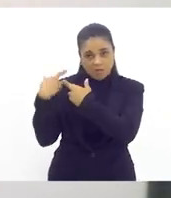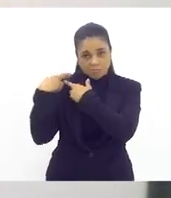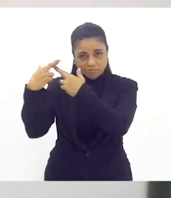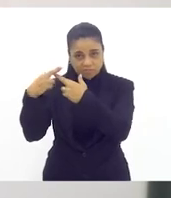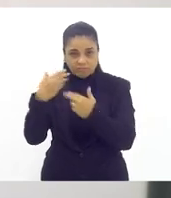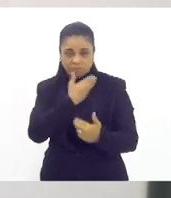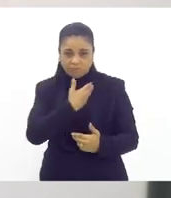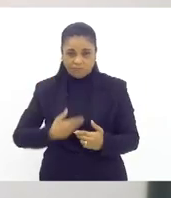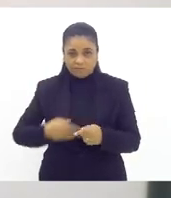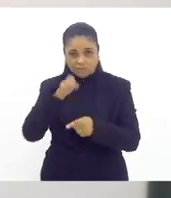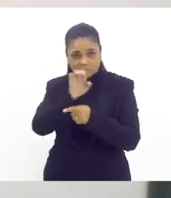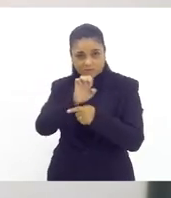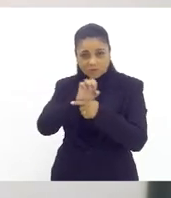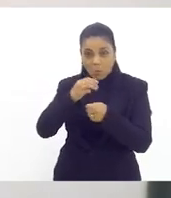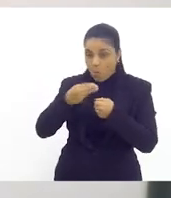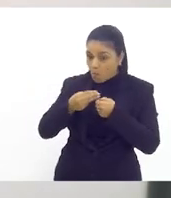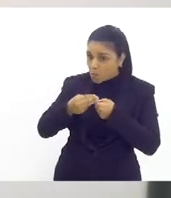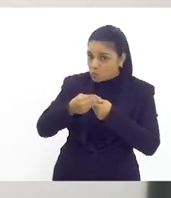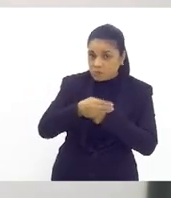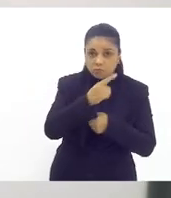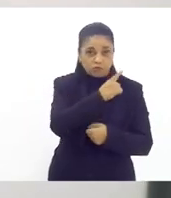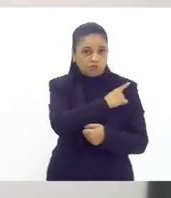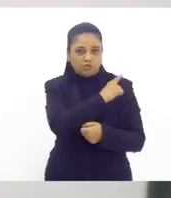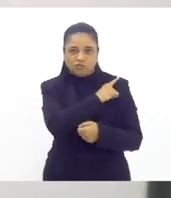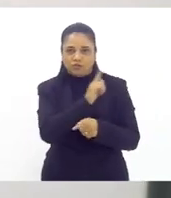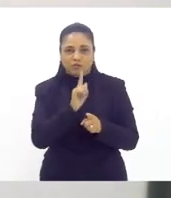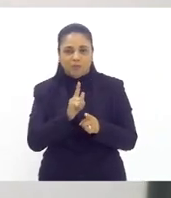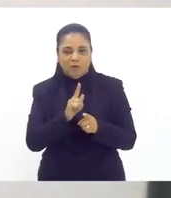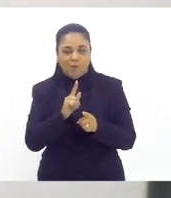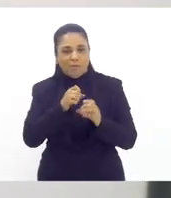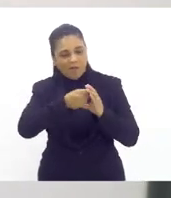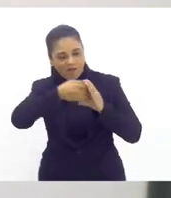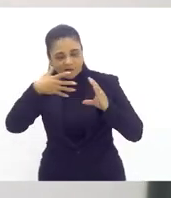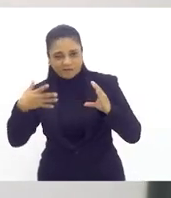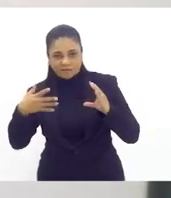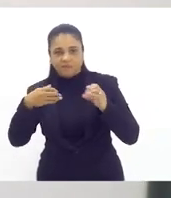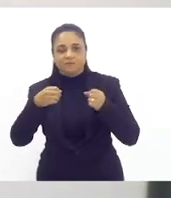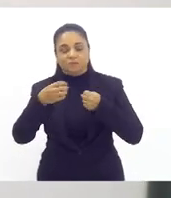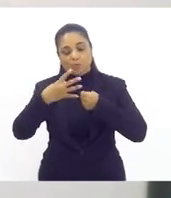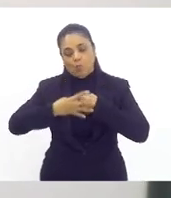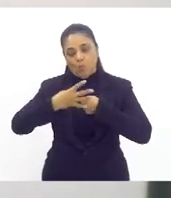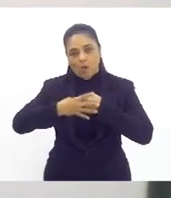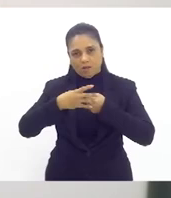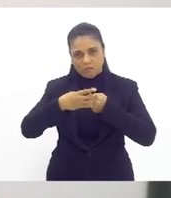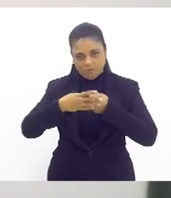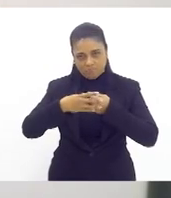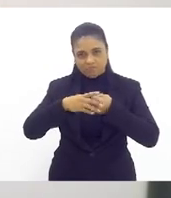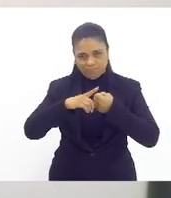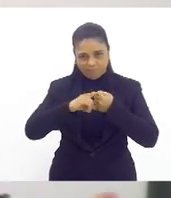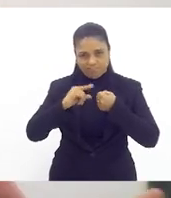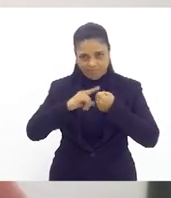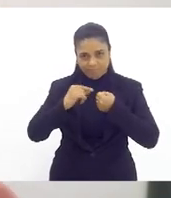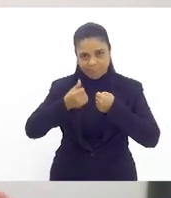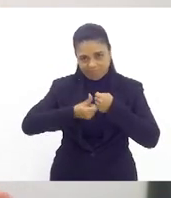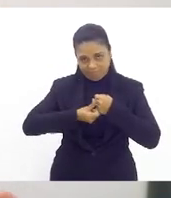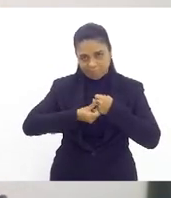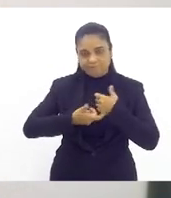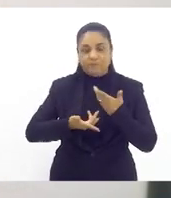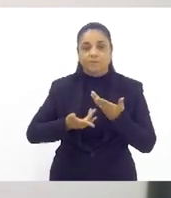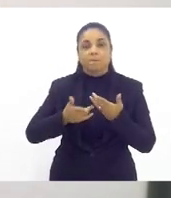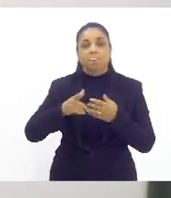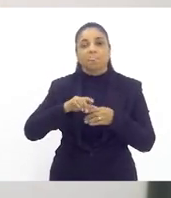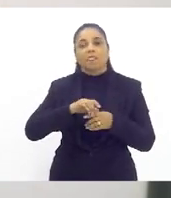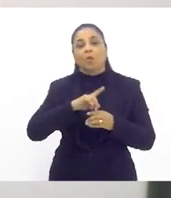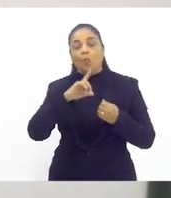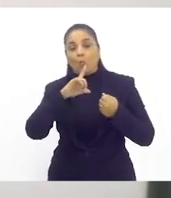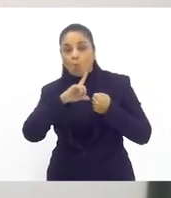governos estaduais os municípios não fazem a gestão do que está caracterizado nesse Inciso 4 e